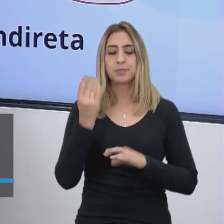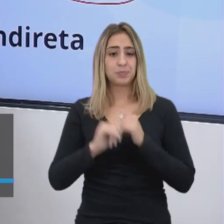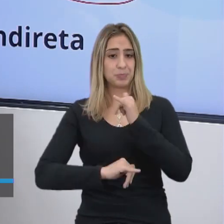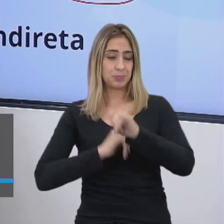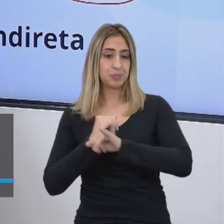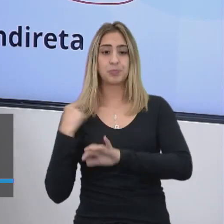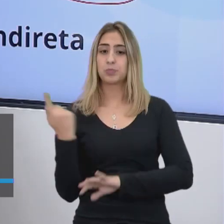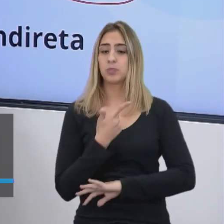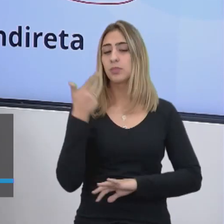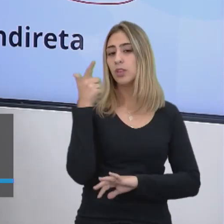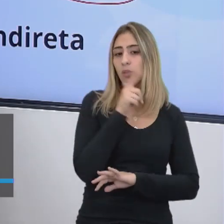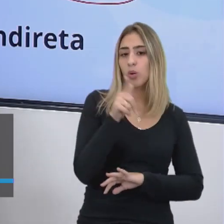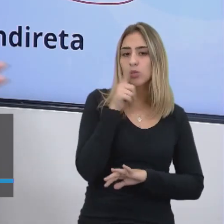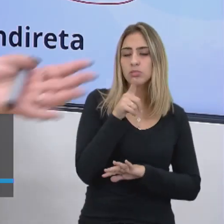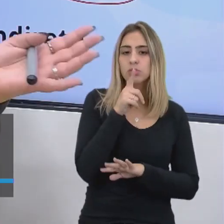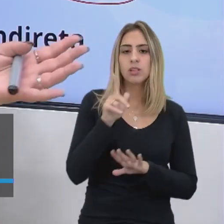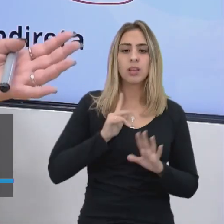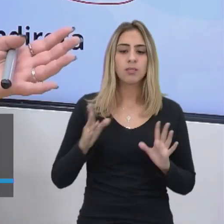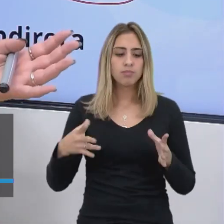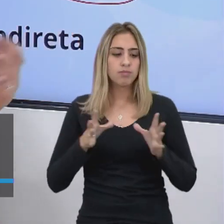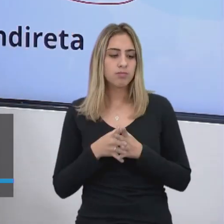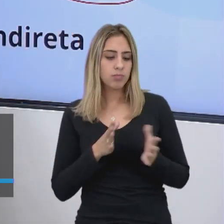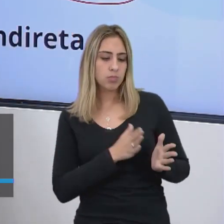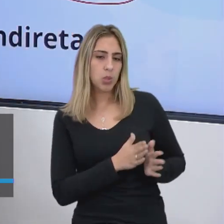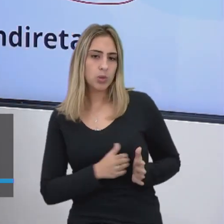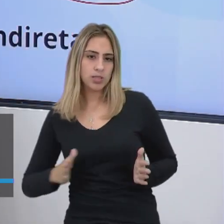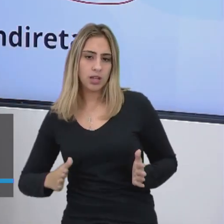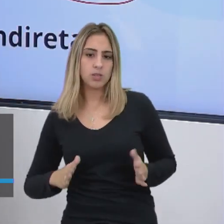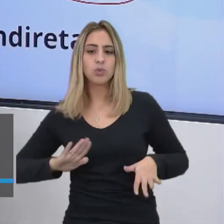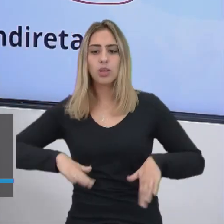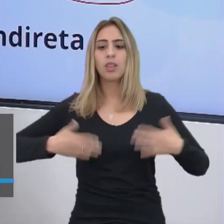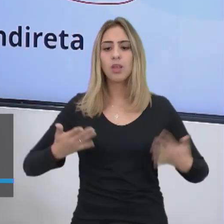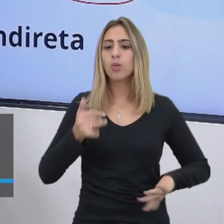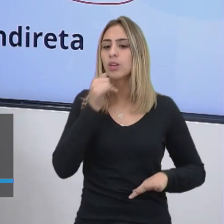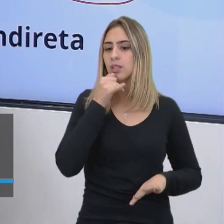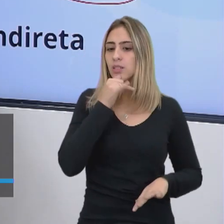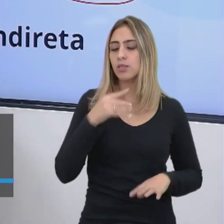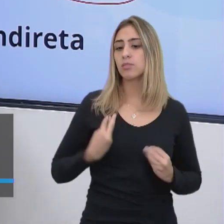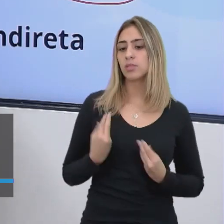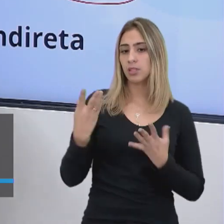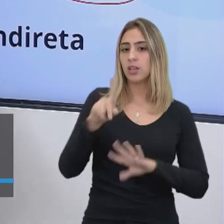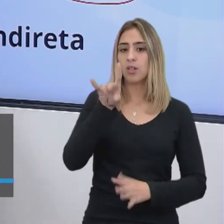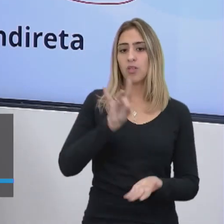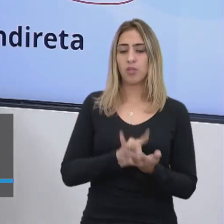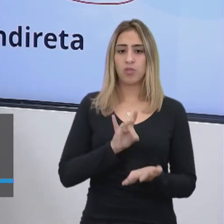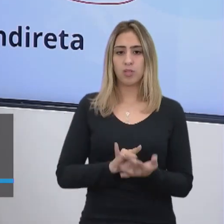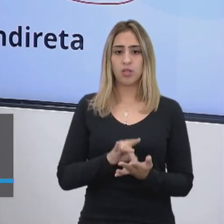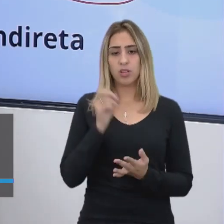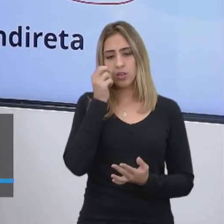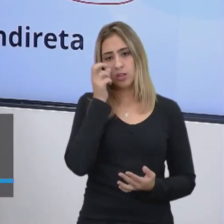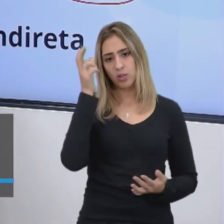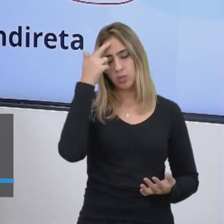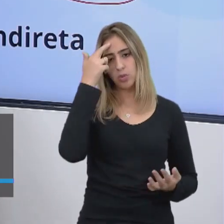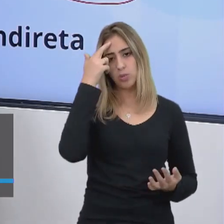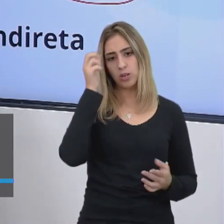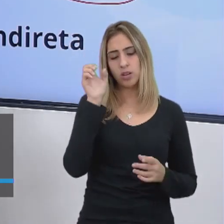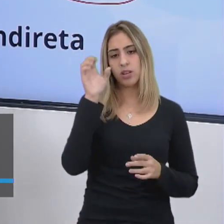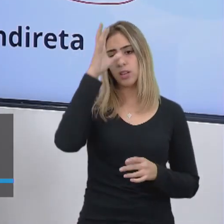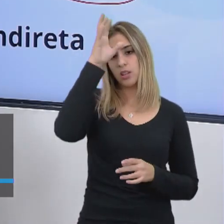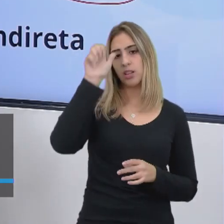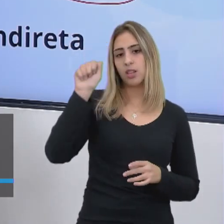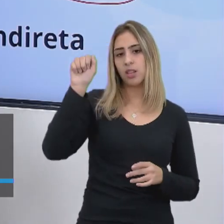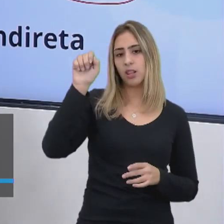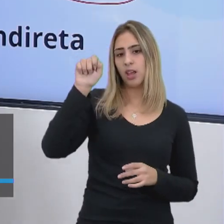gente conseguiu, né, abrir esses processos. Então, um exemplo que eu dei é o fato de a cultura asiática, não só